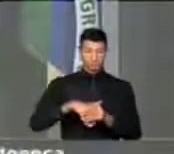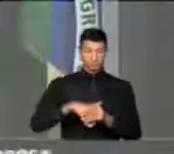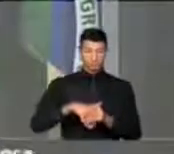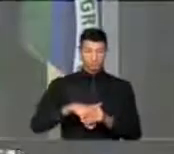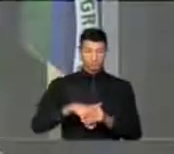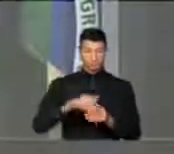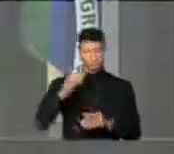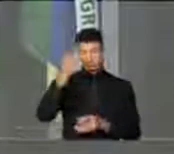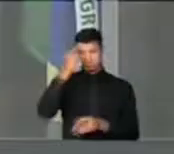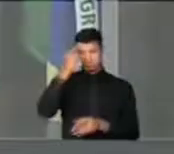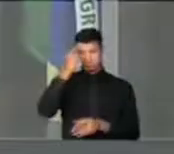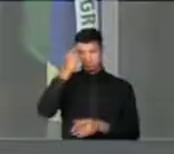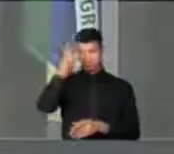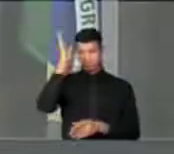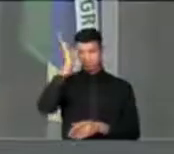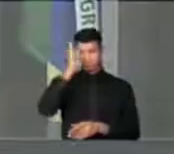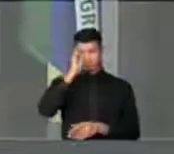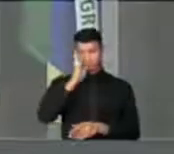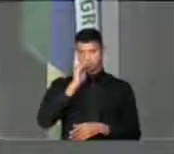pensando no Brasil,